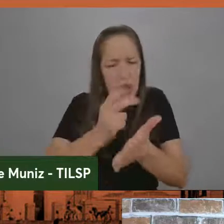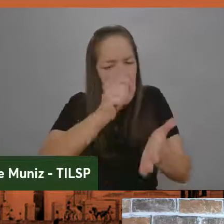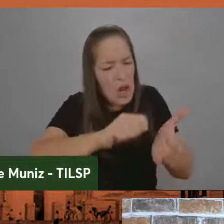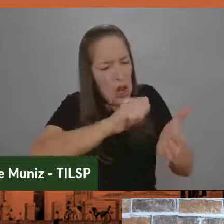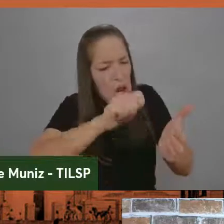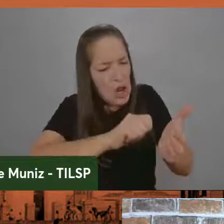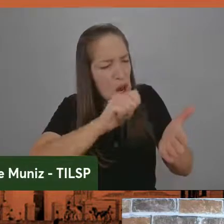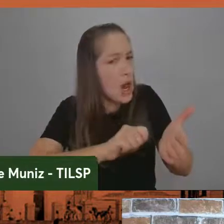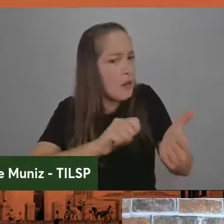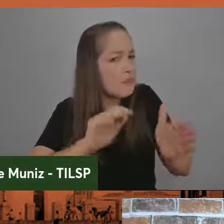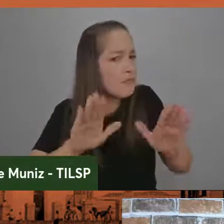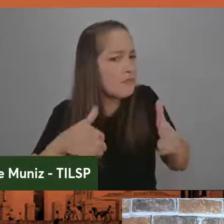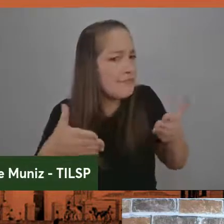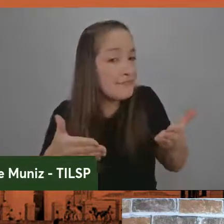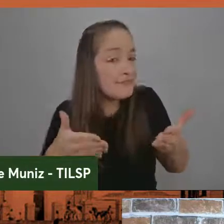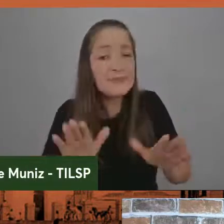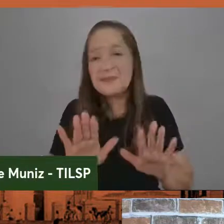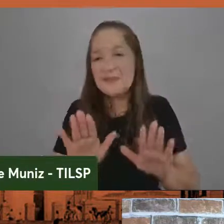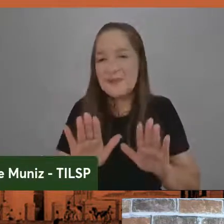Não, eu acho que não, porque